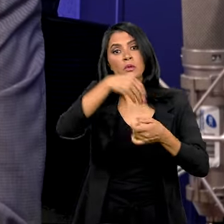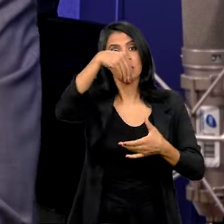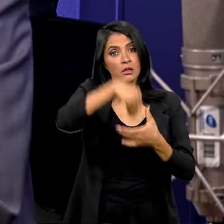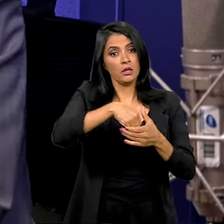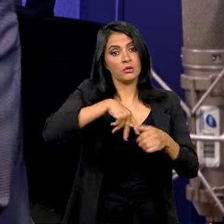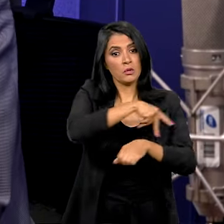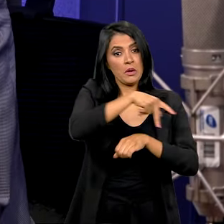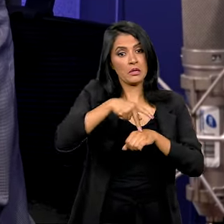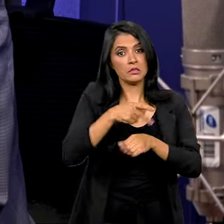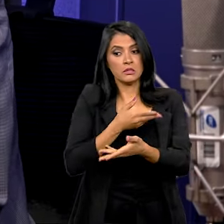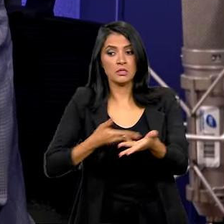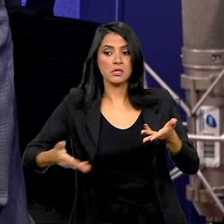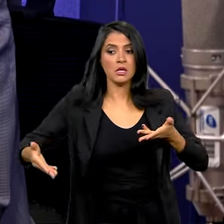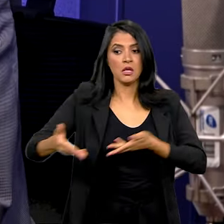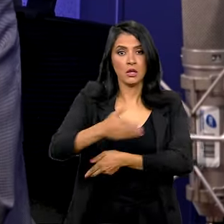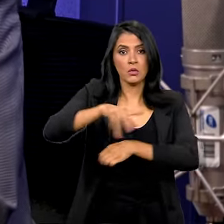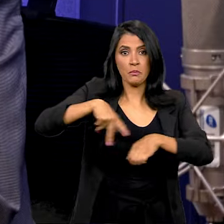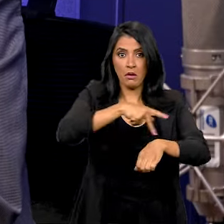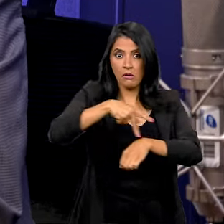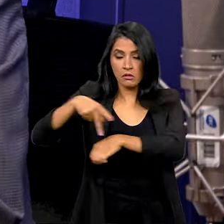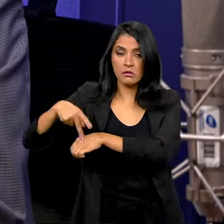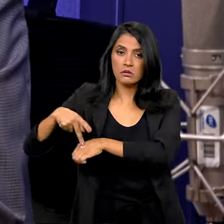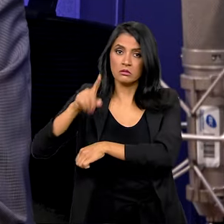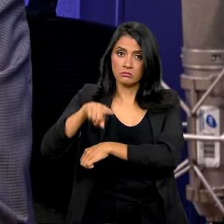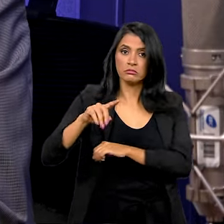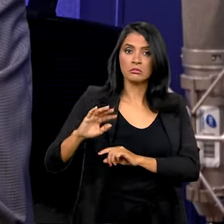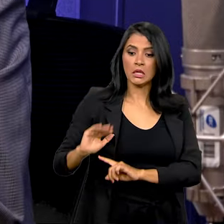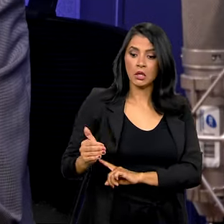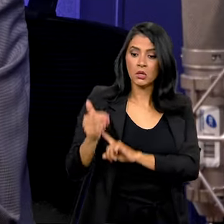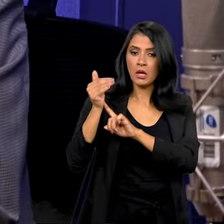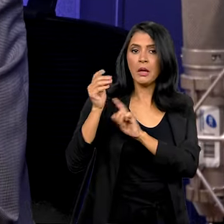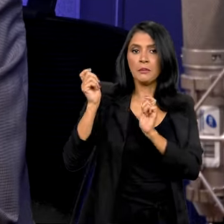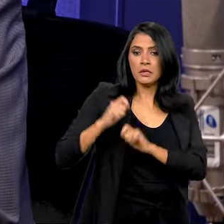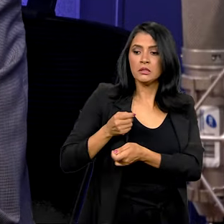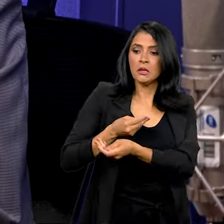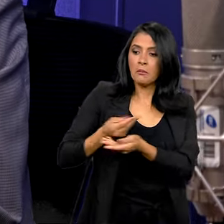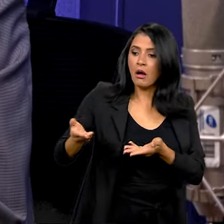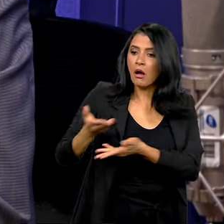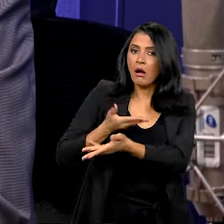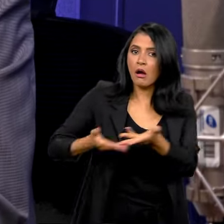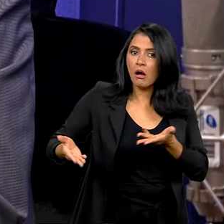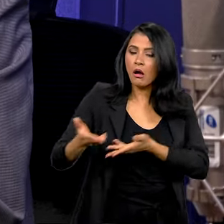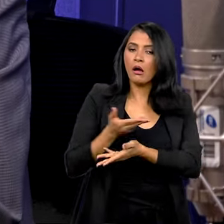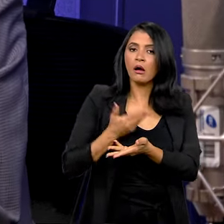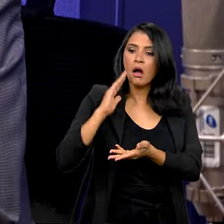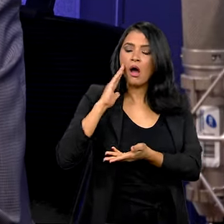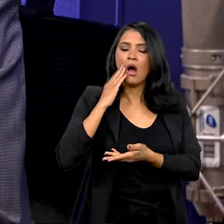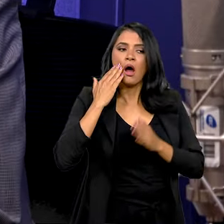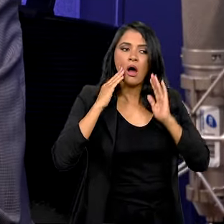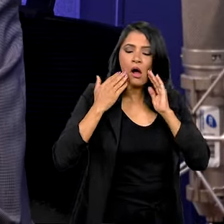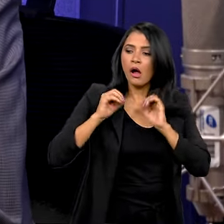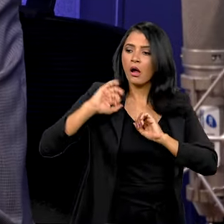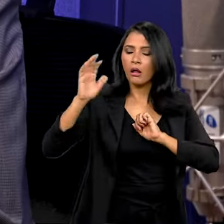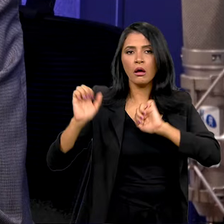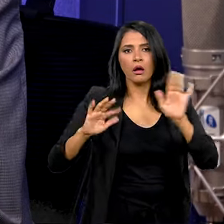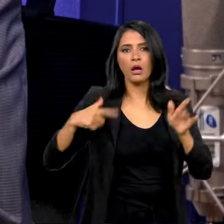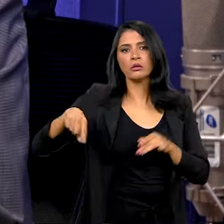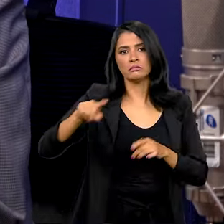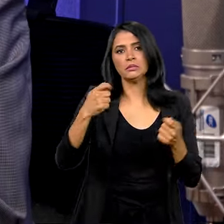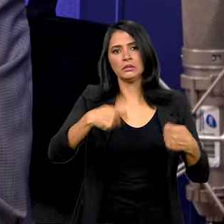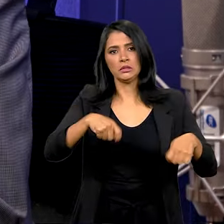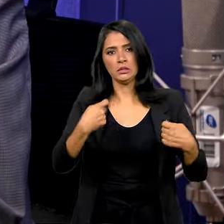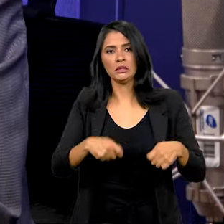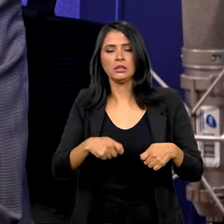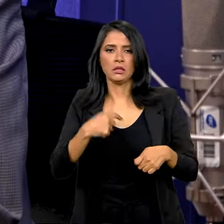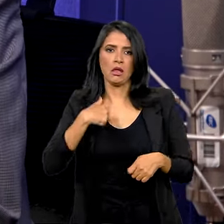dos países e entre os países né Essas tecnologias precisam ser compartilhadas precisam ser bem entendidas por todos